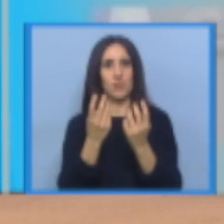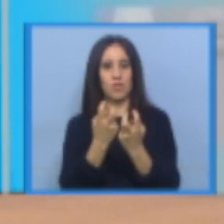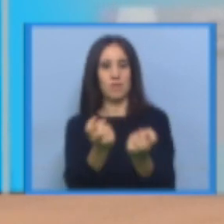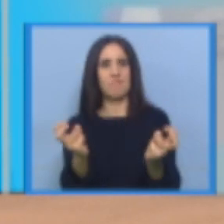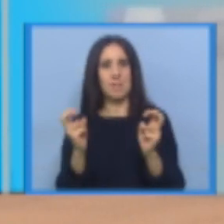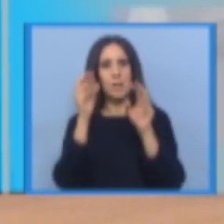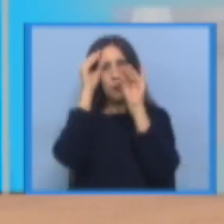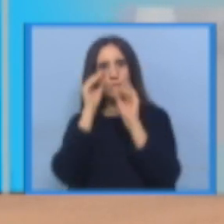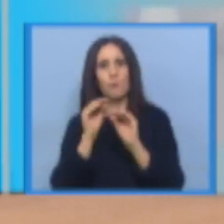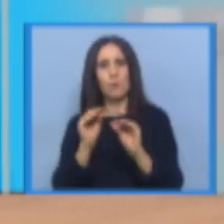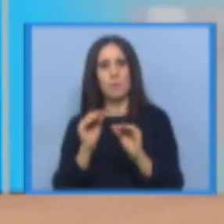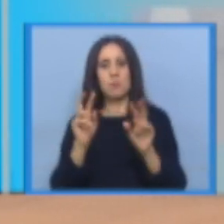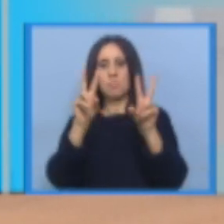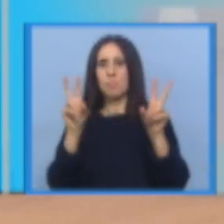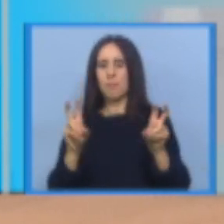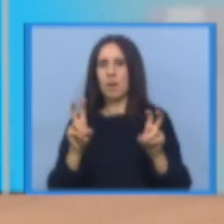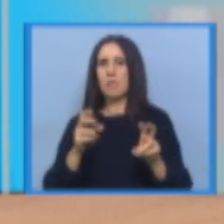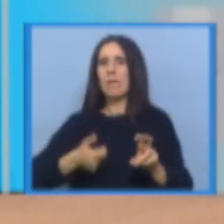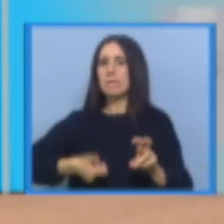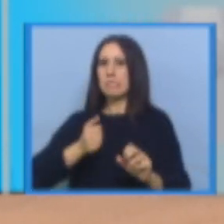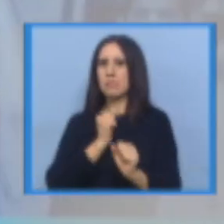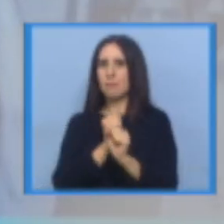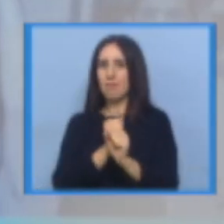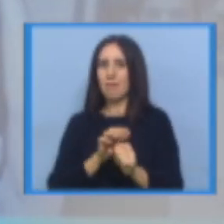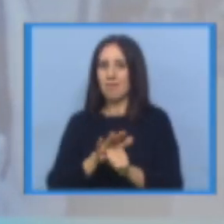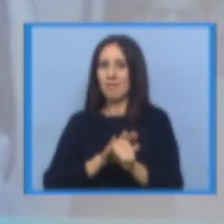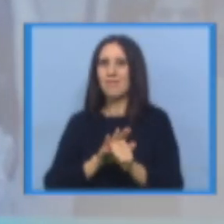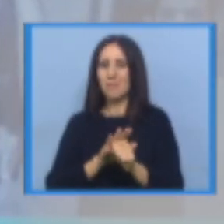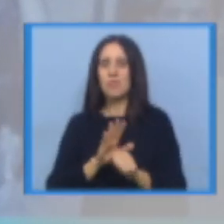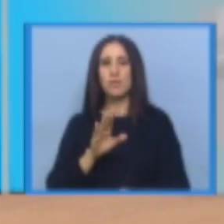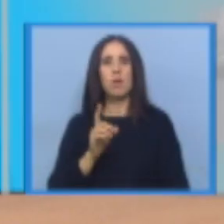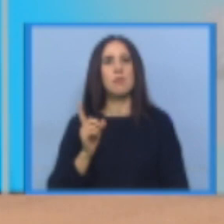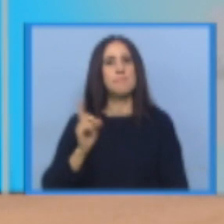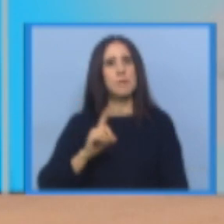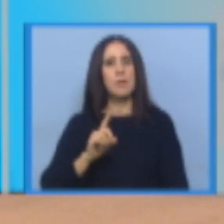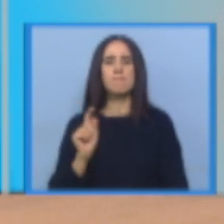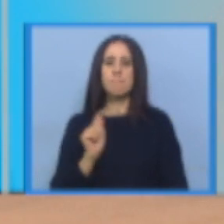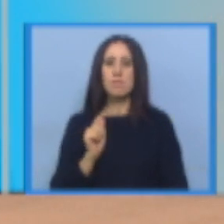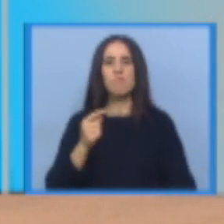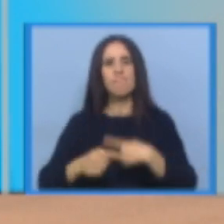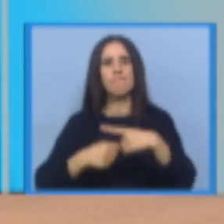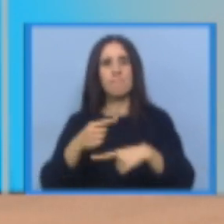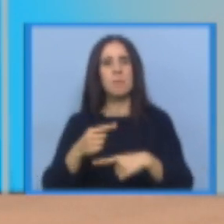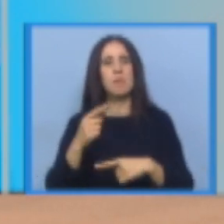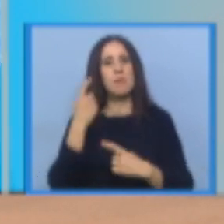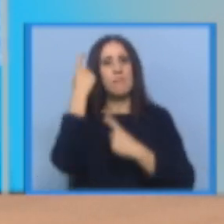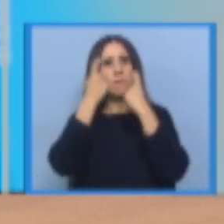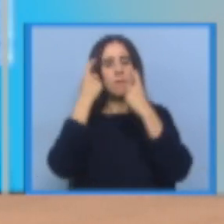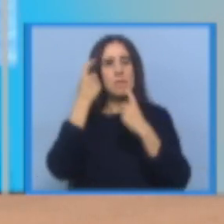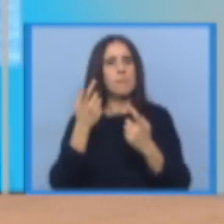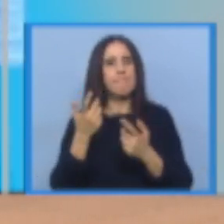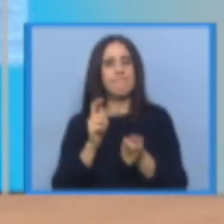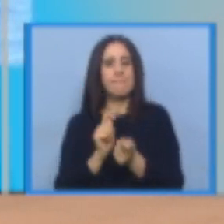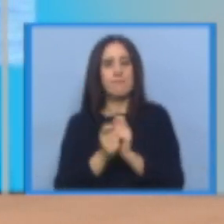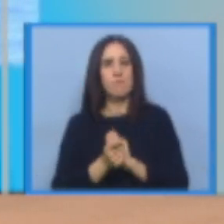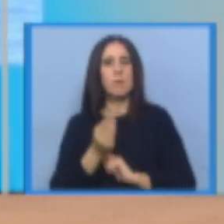momento, é uma das áreas de trabalho que nos ocupa bastante. Portanto, já há alguns meses tem-se vindo a refletir sobre como